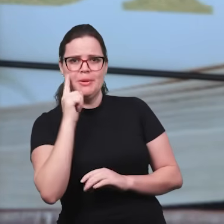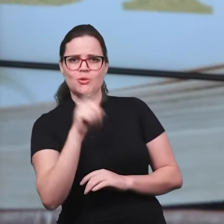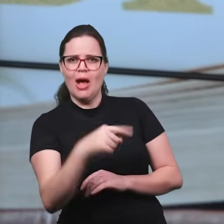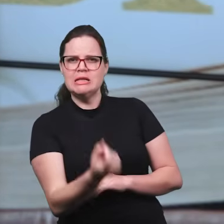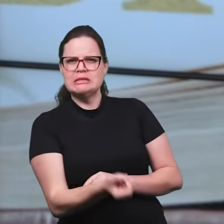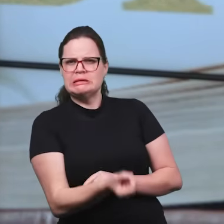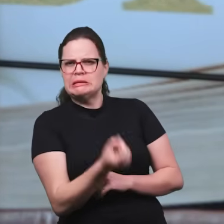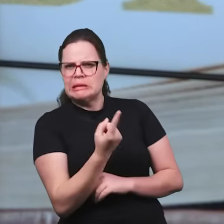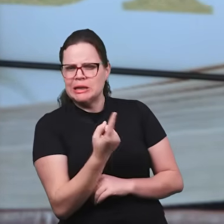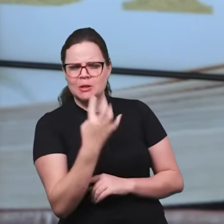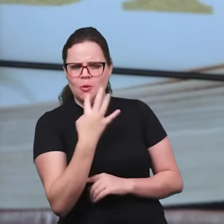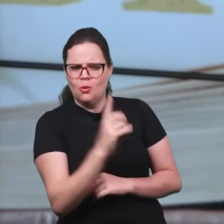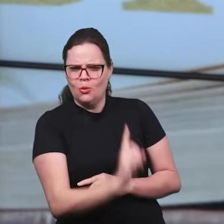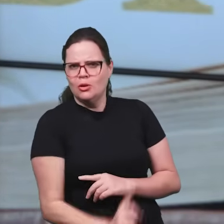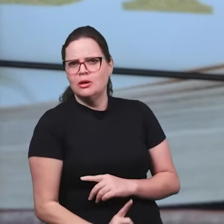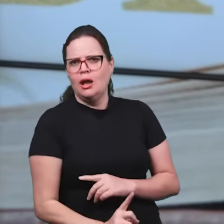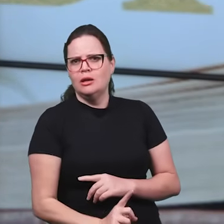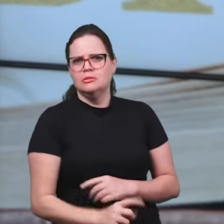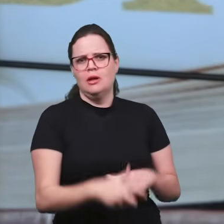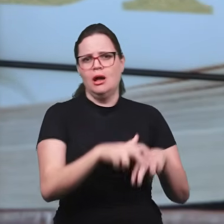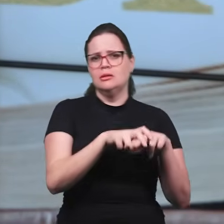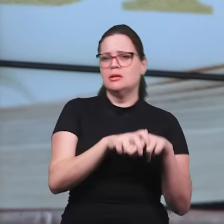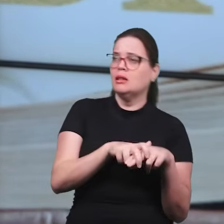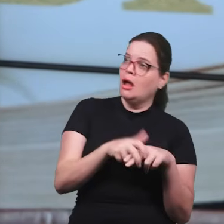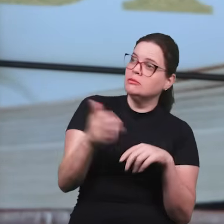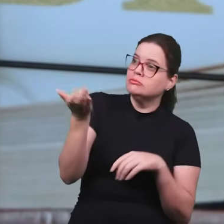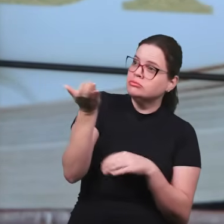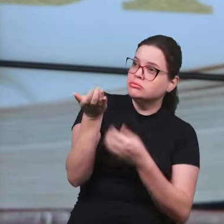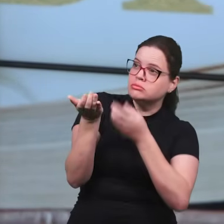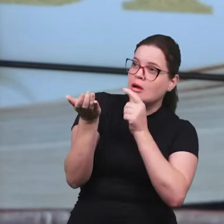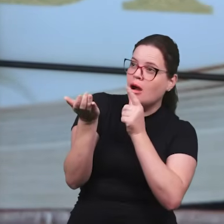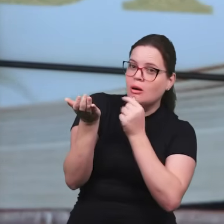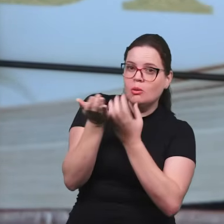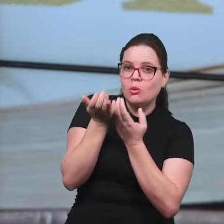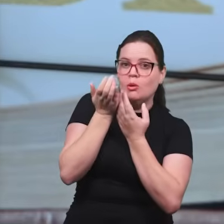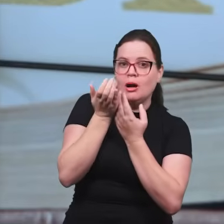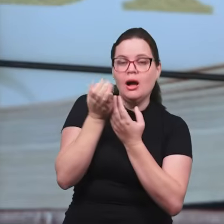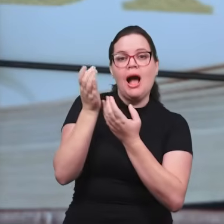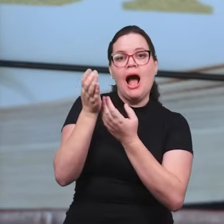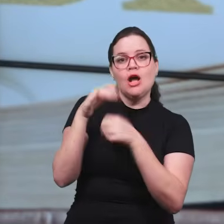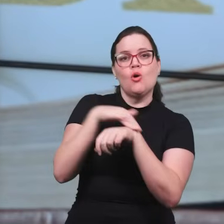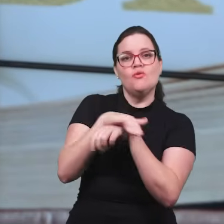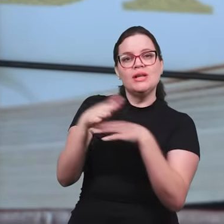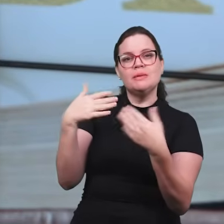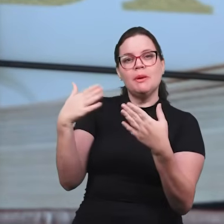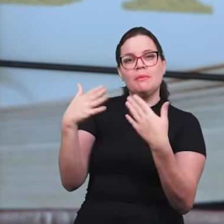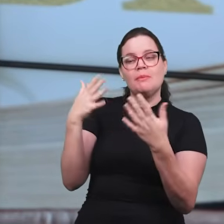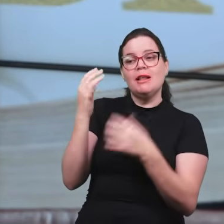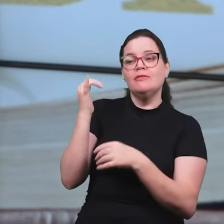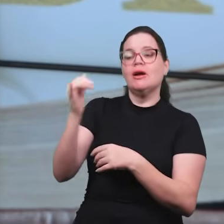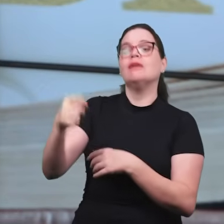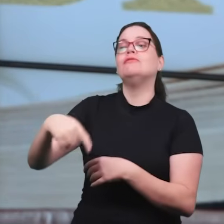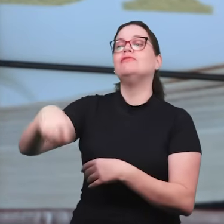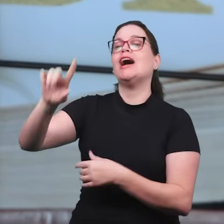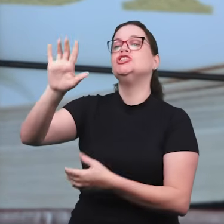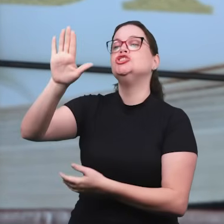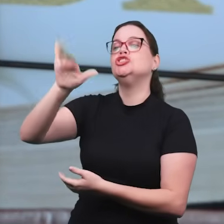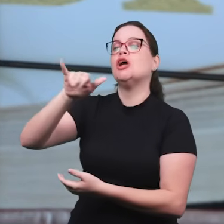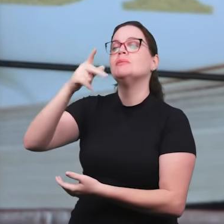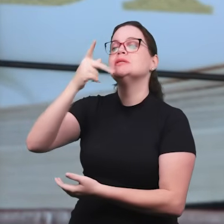pessoa estranha, desconhecida, e de repente o Senhor toca na necessidade